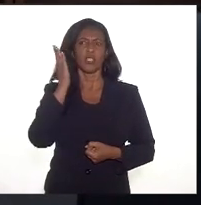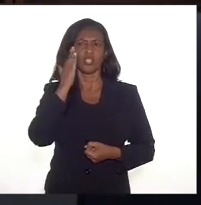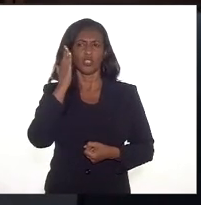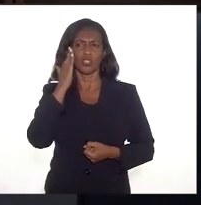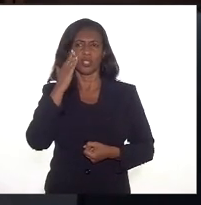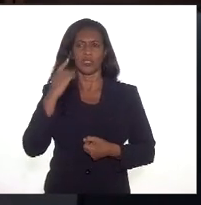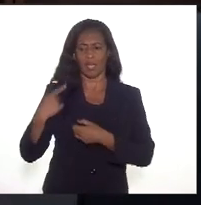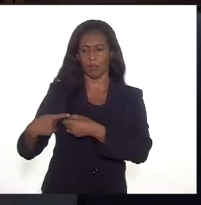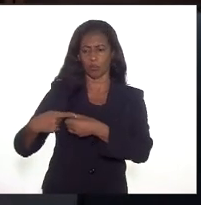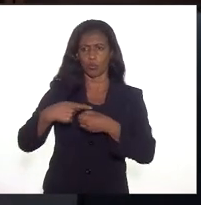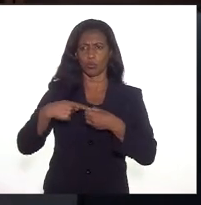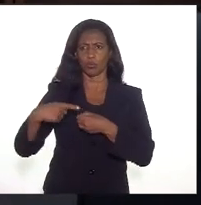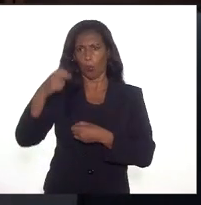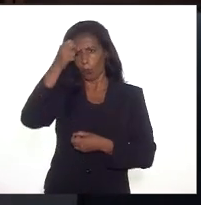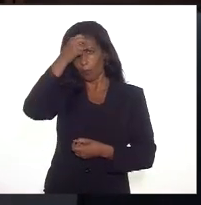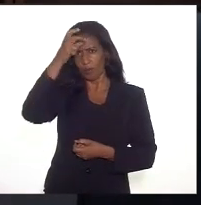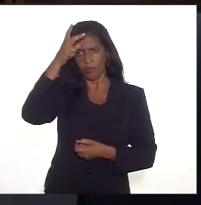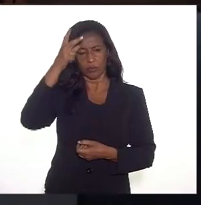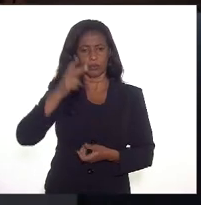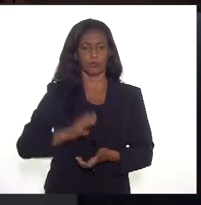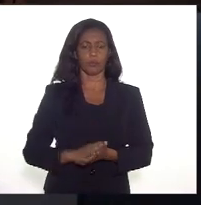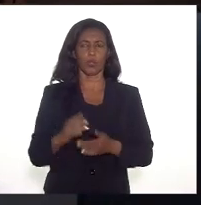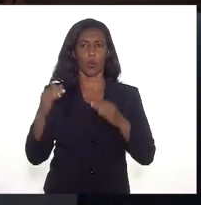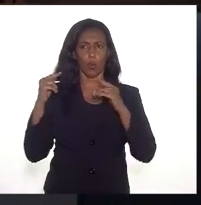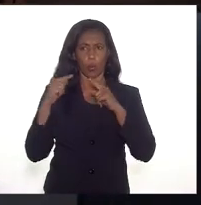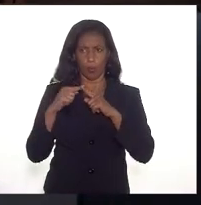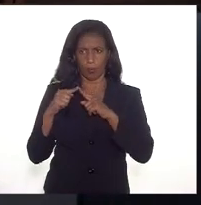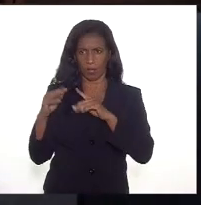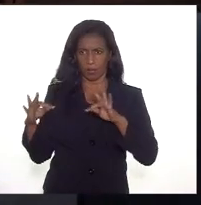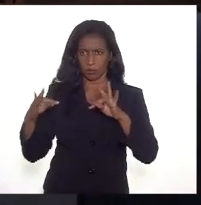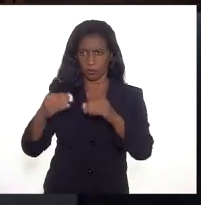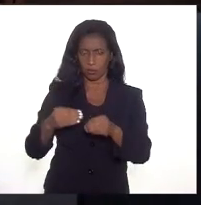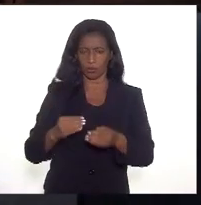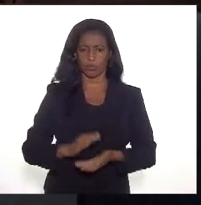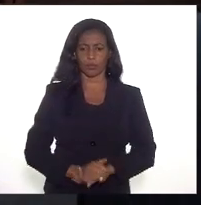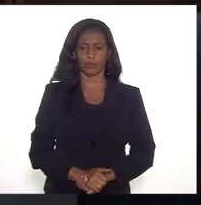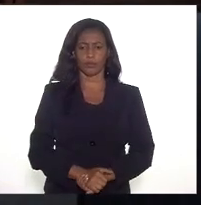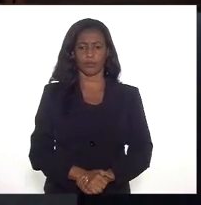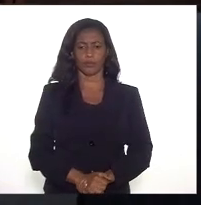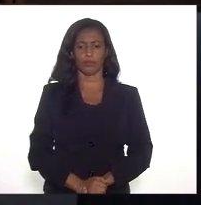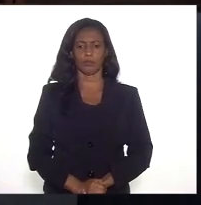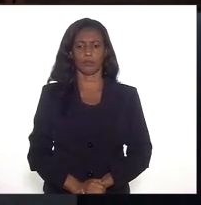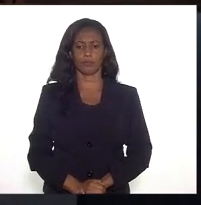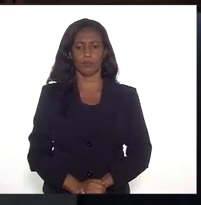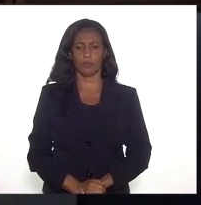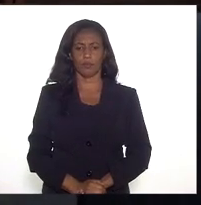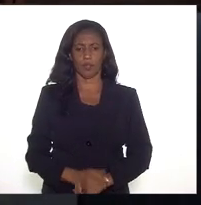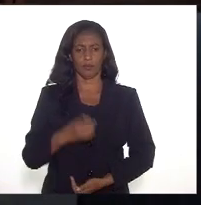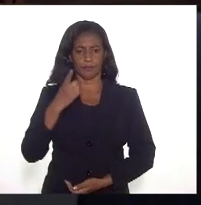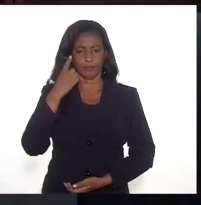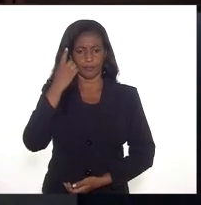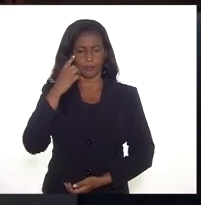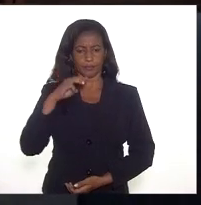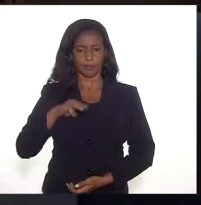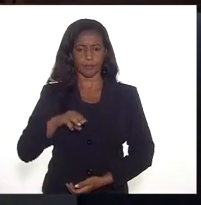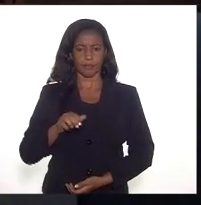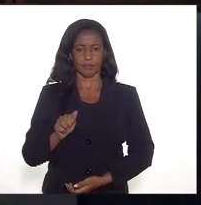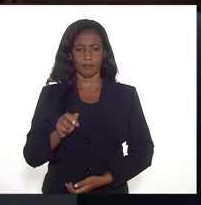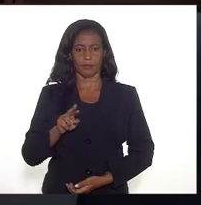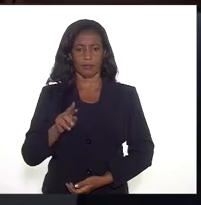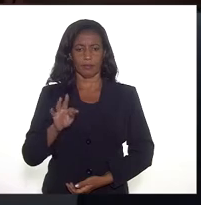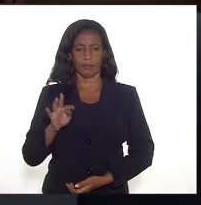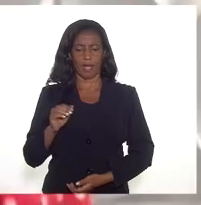são os municípios, tá bom? Perfeito, presidente. Combinado assim com todos? Deputada Marta.